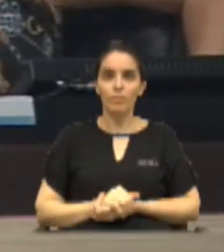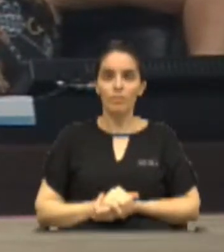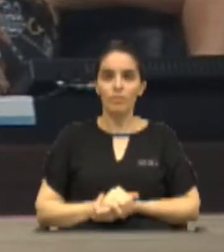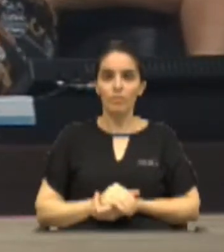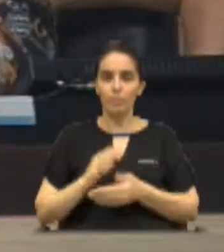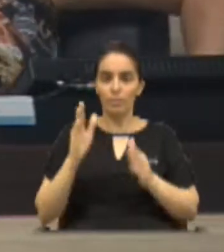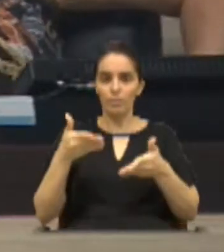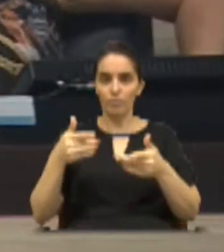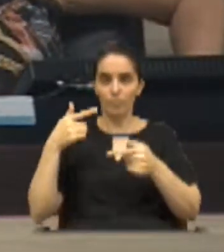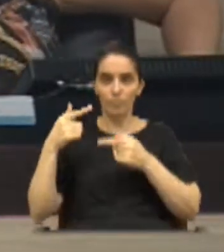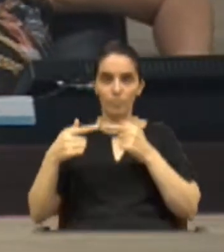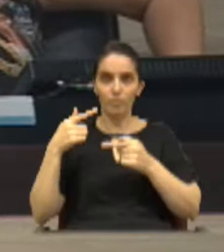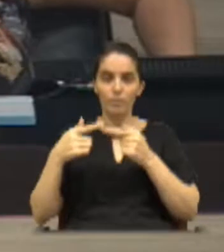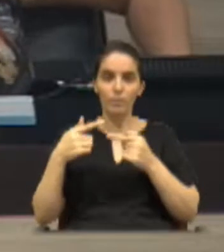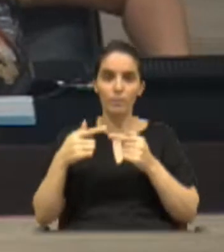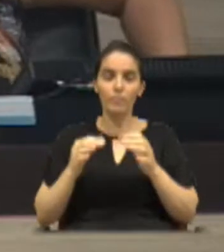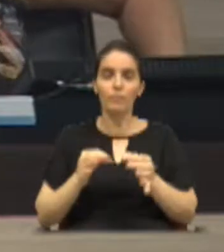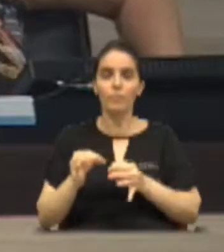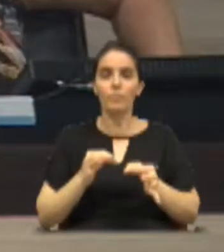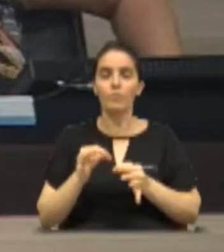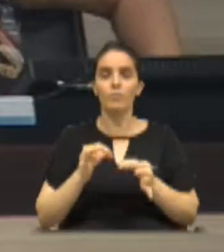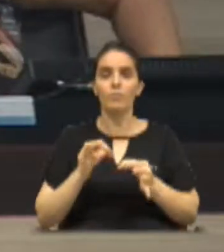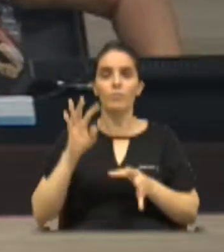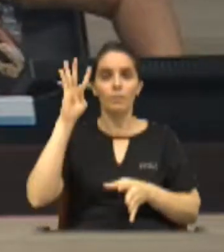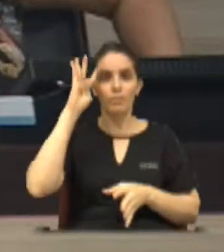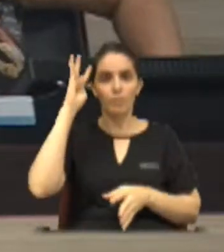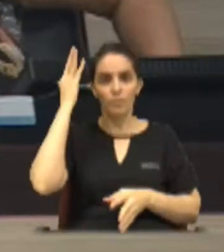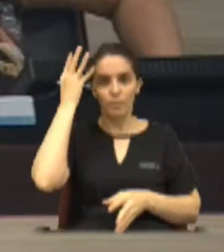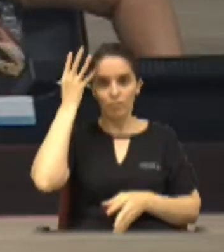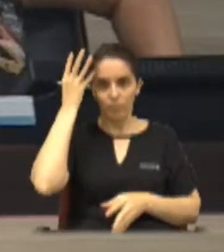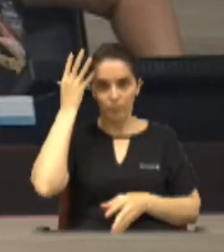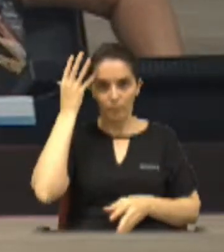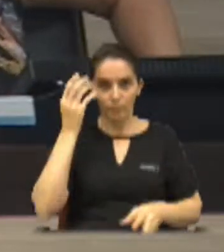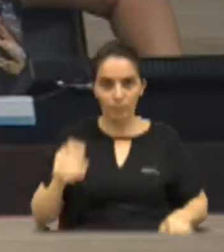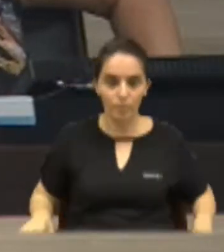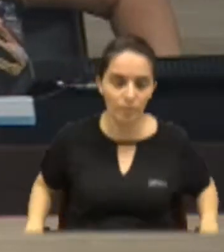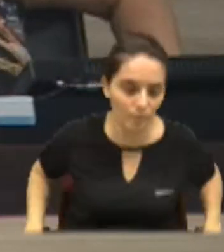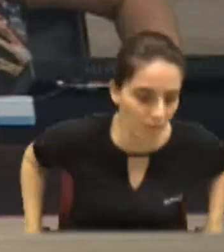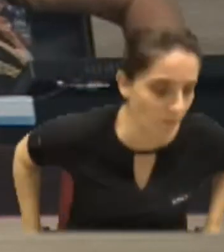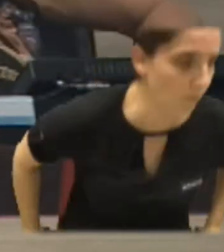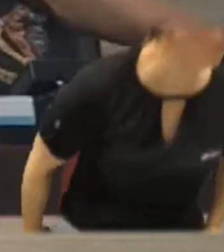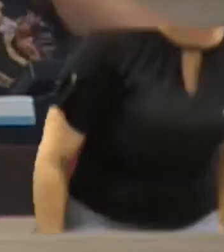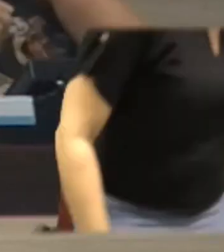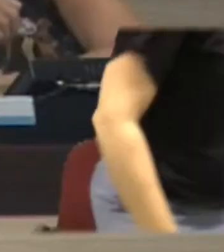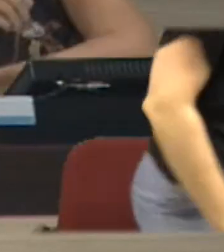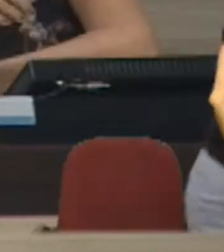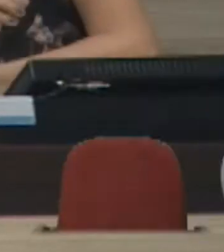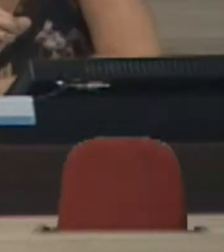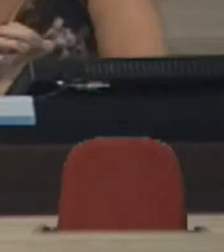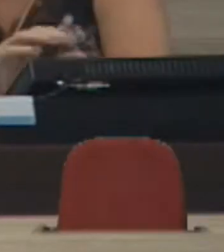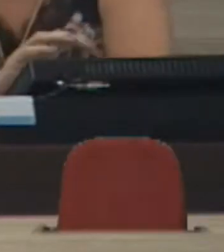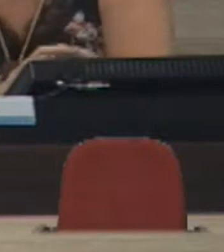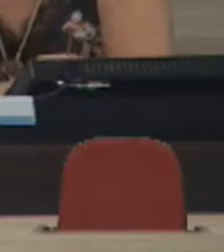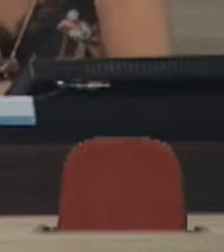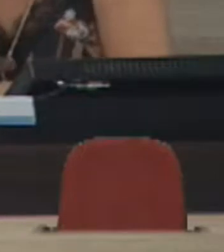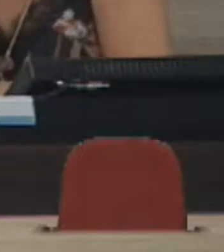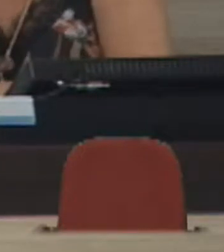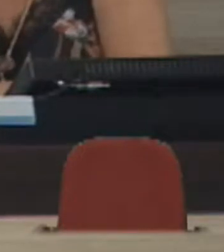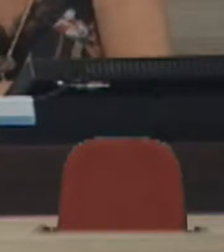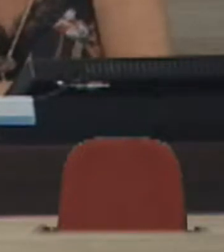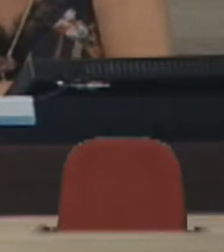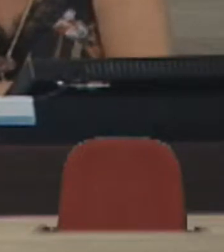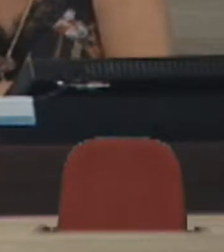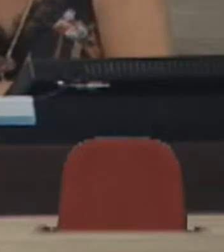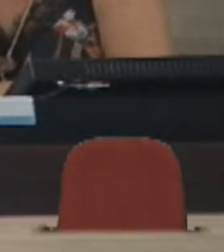em discussão esse projeto de resolução. Não havendo, ele vai à votação. E